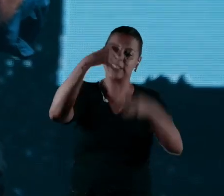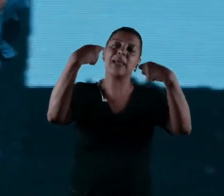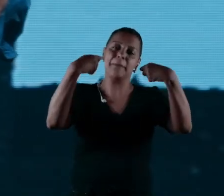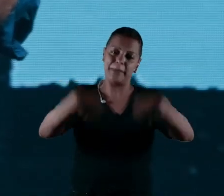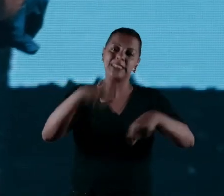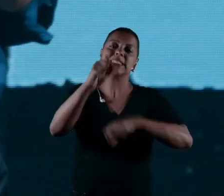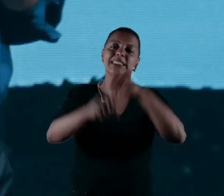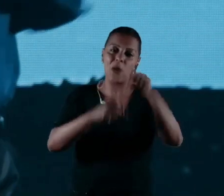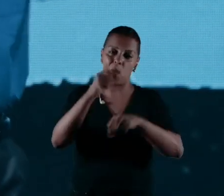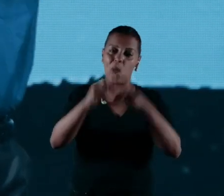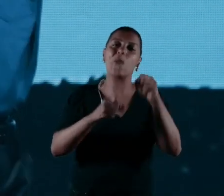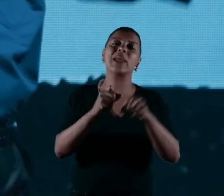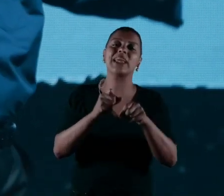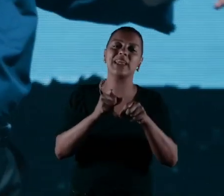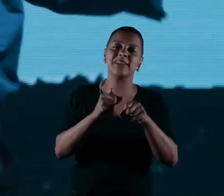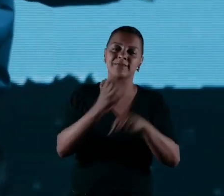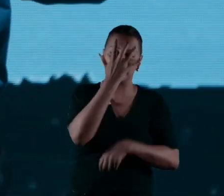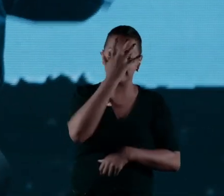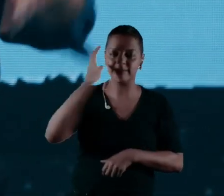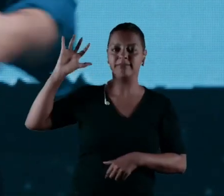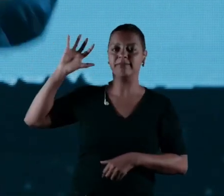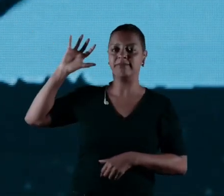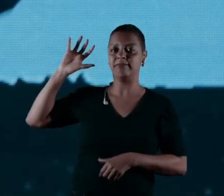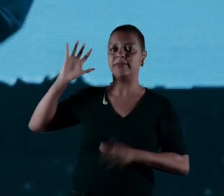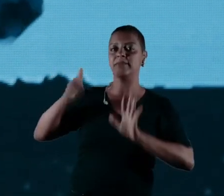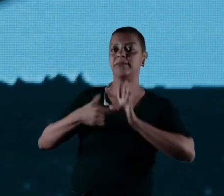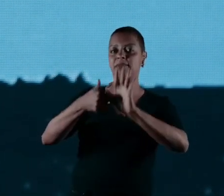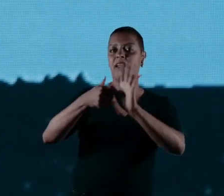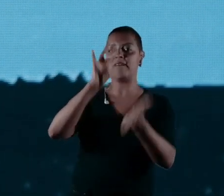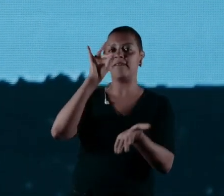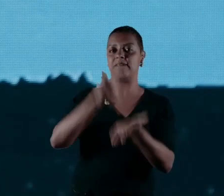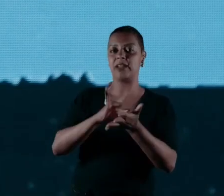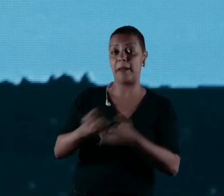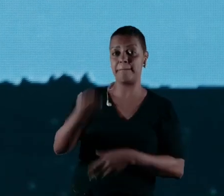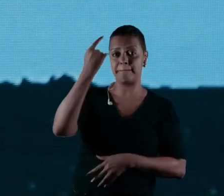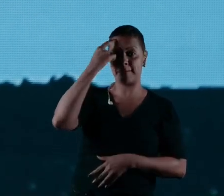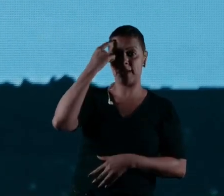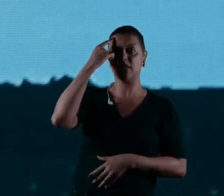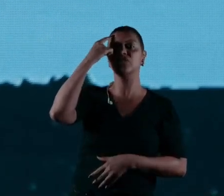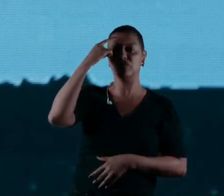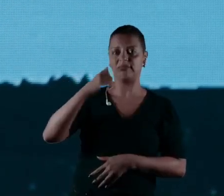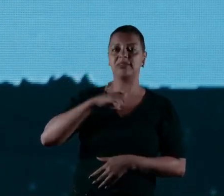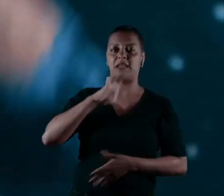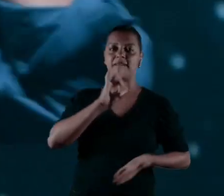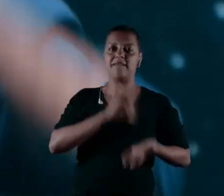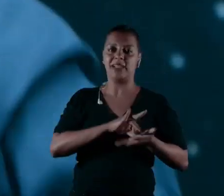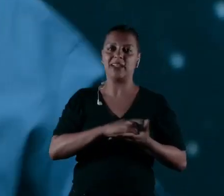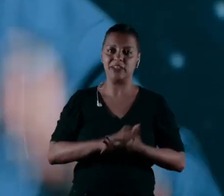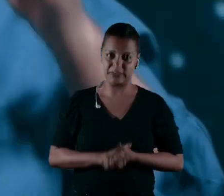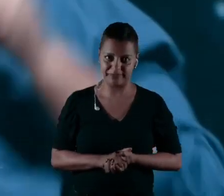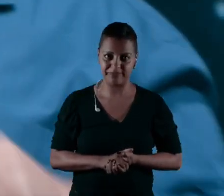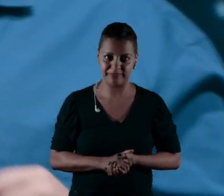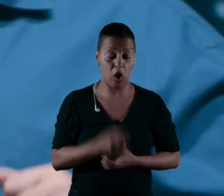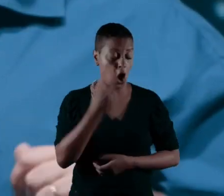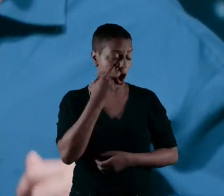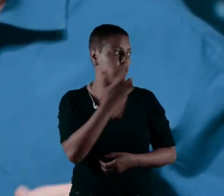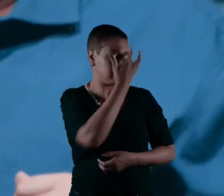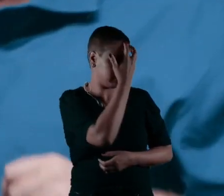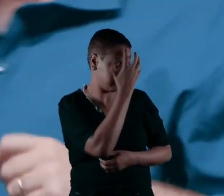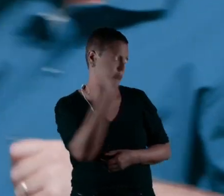que guarda, o que ocupe a vossa mente. Olha por mão do teu lado e diga, tire a máscara, meu